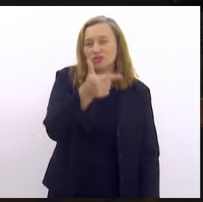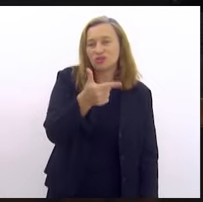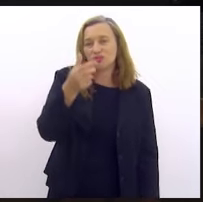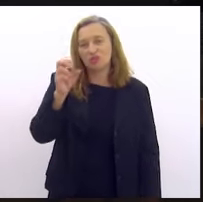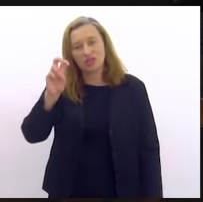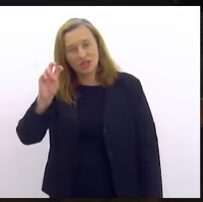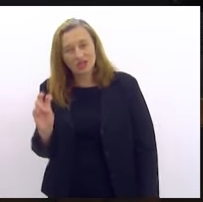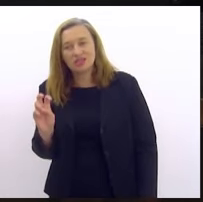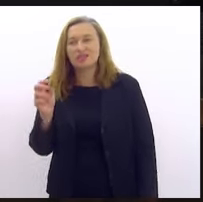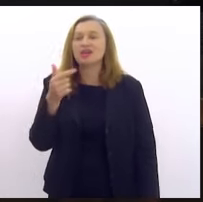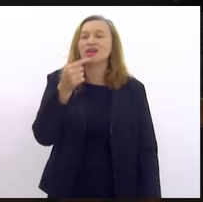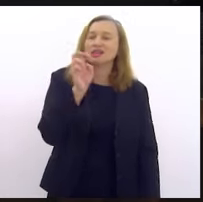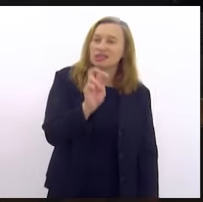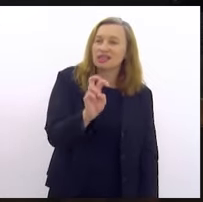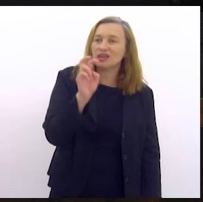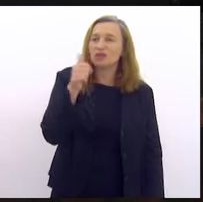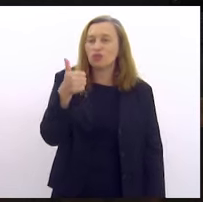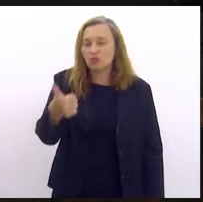875/2015,